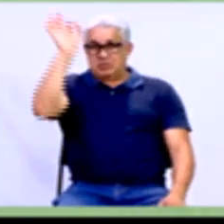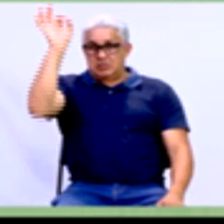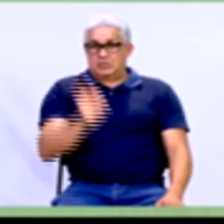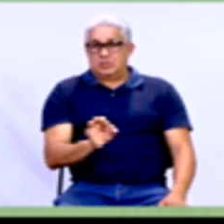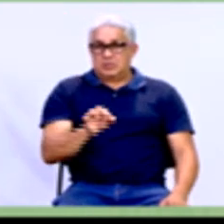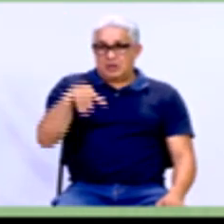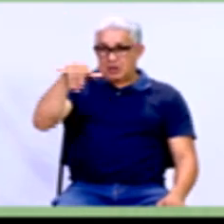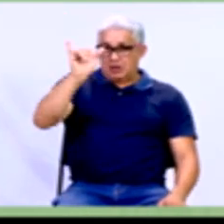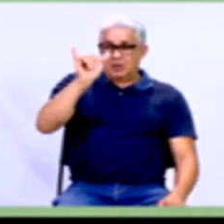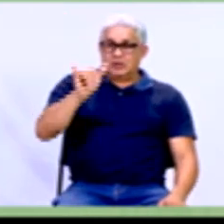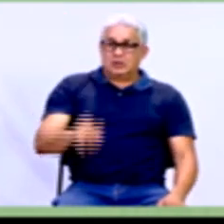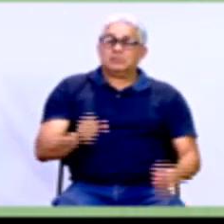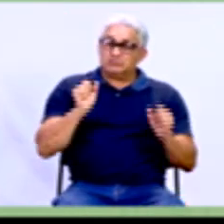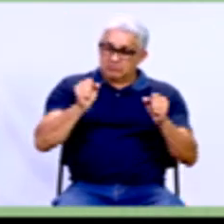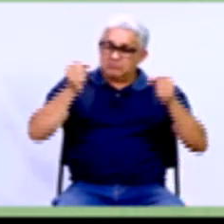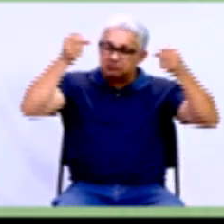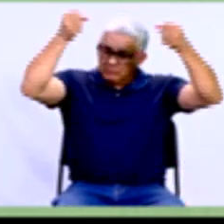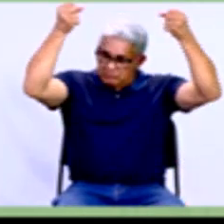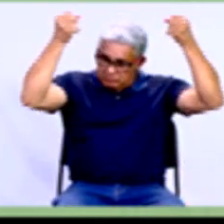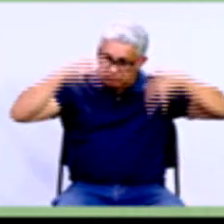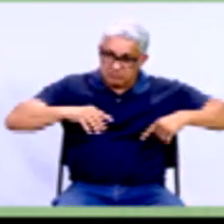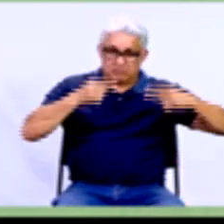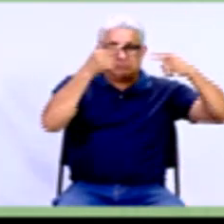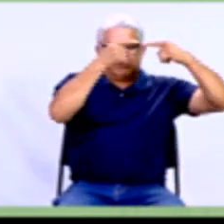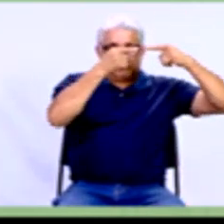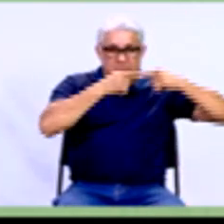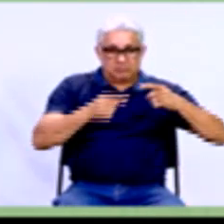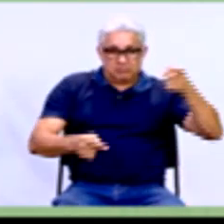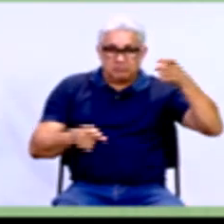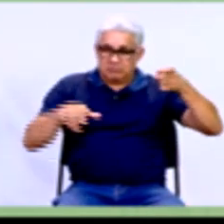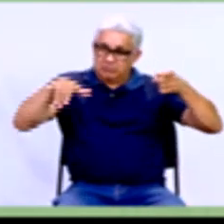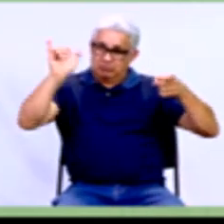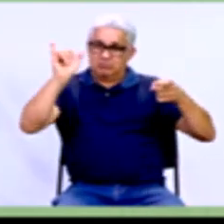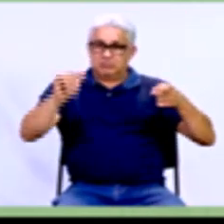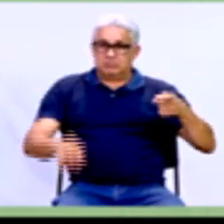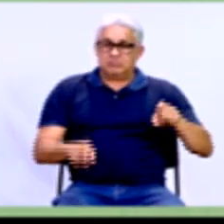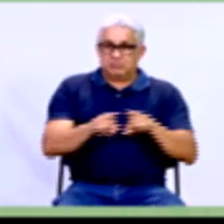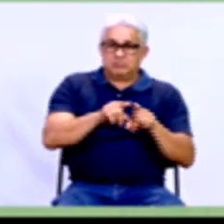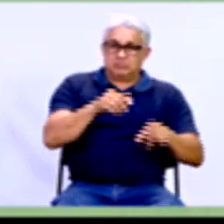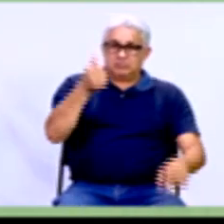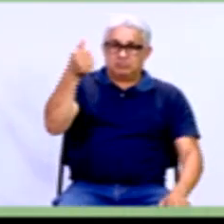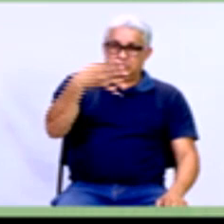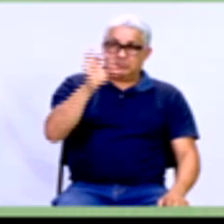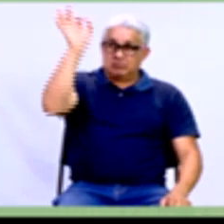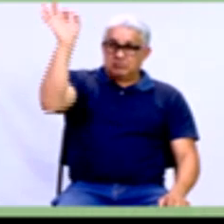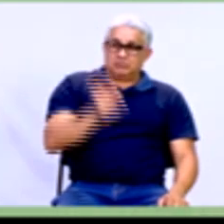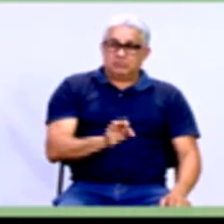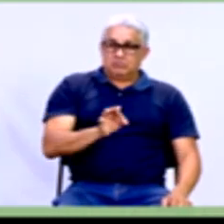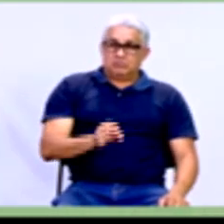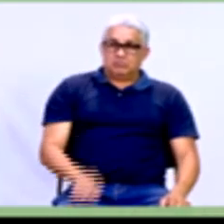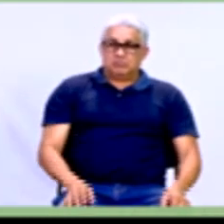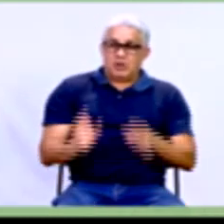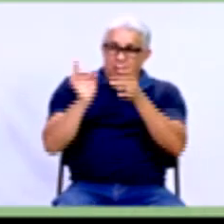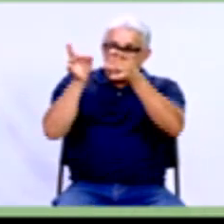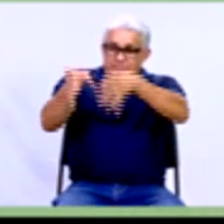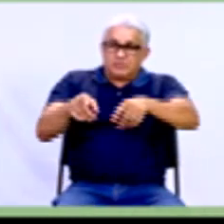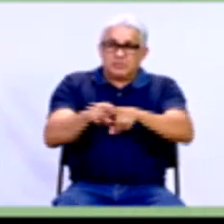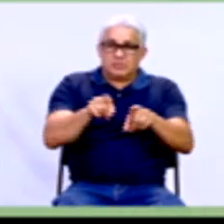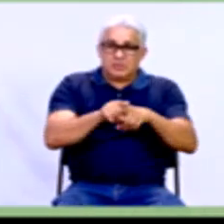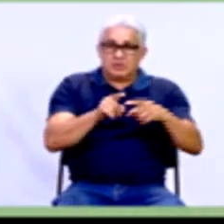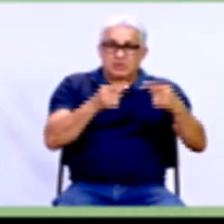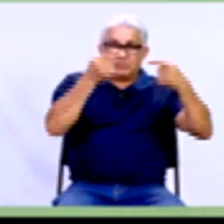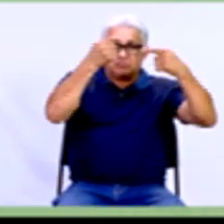y pode ser explicados pela relação entre x e y, e 14% restantes da variação não